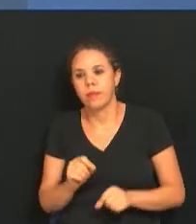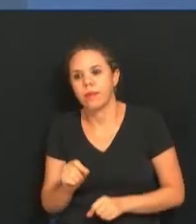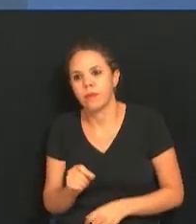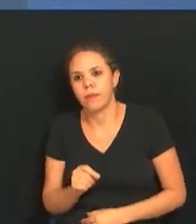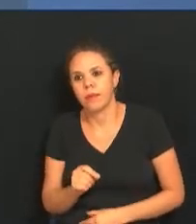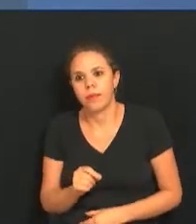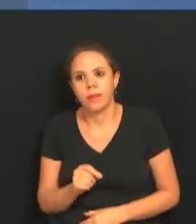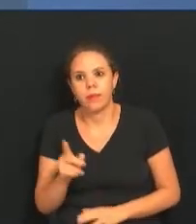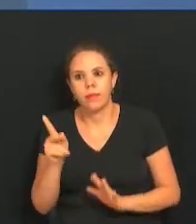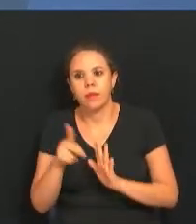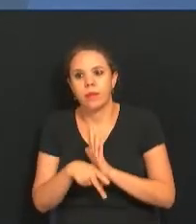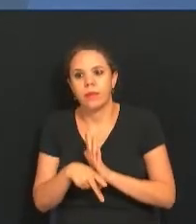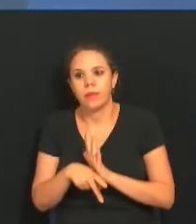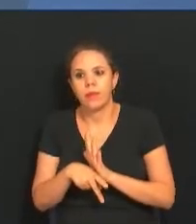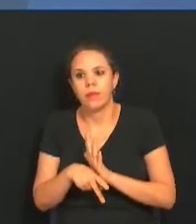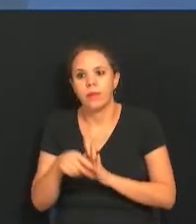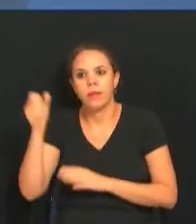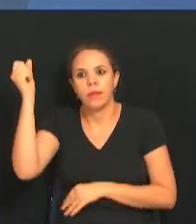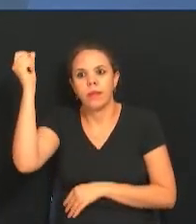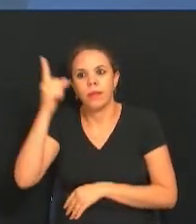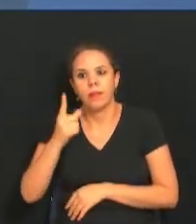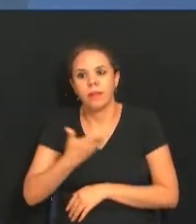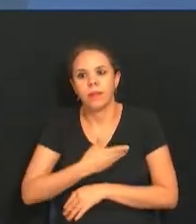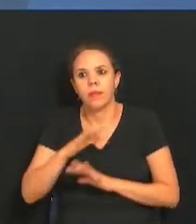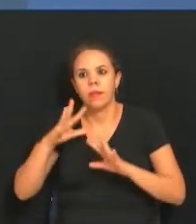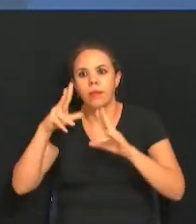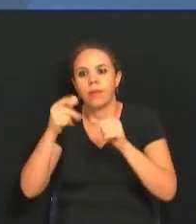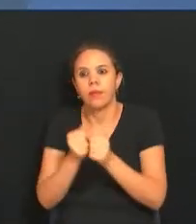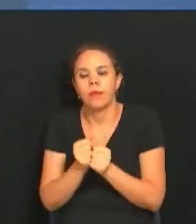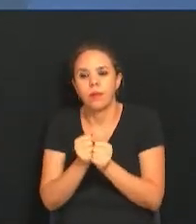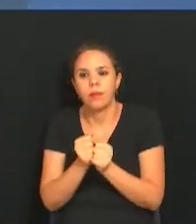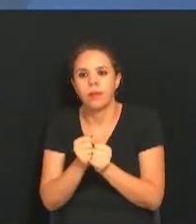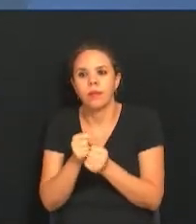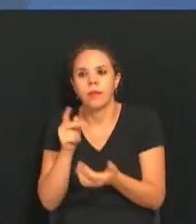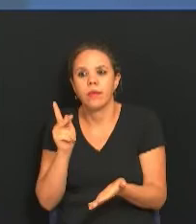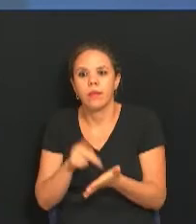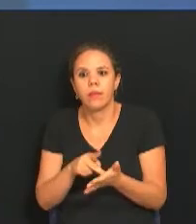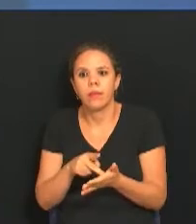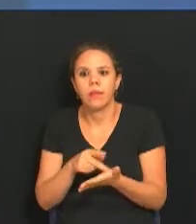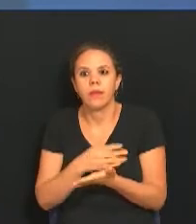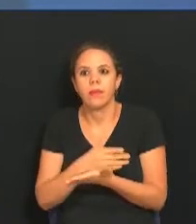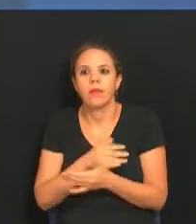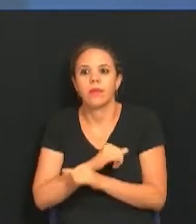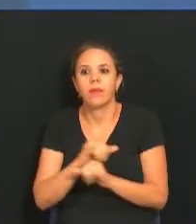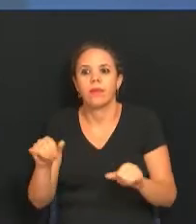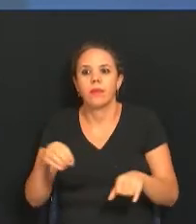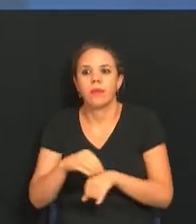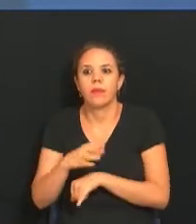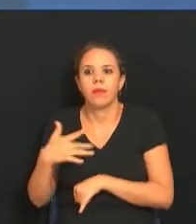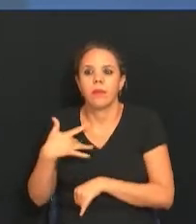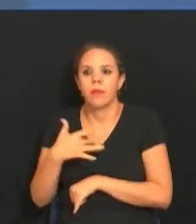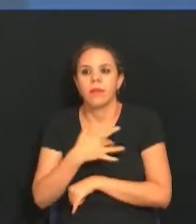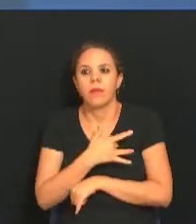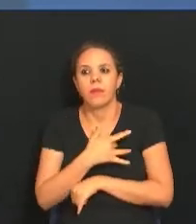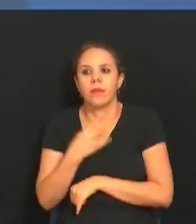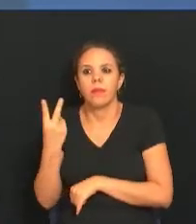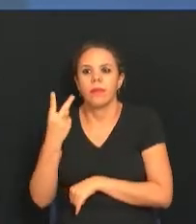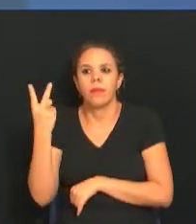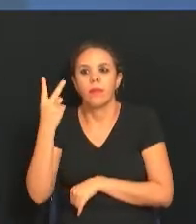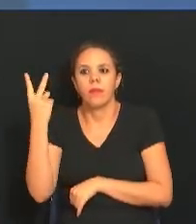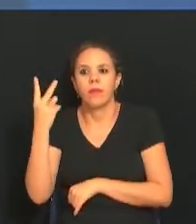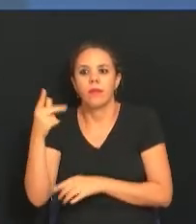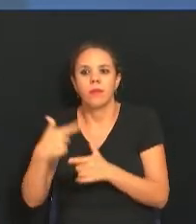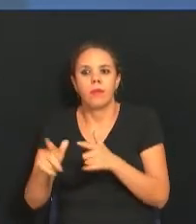esse projeto, o Sol, Amigo de Todos, venha, na verdade, ser um fornecedor de saúde, fornecedor de vitaminas e não de